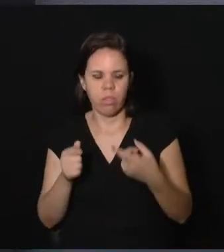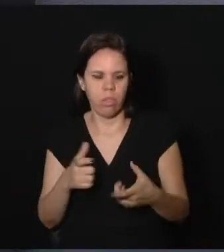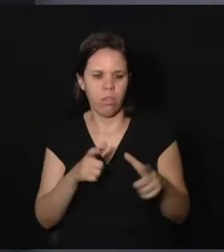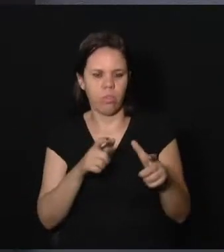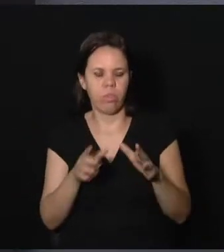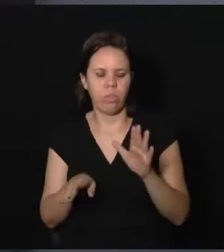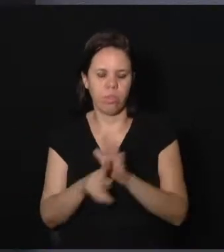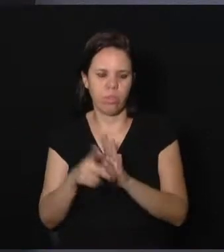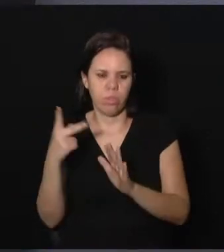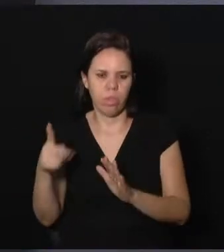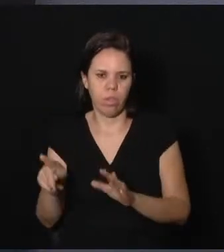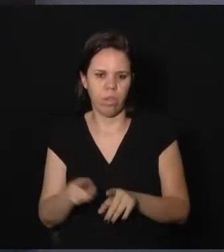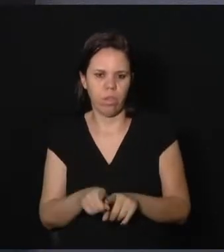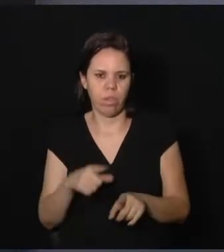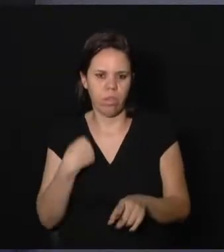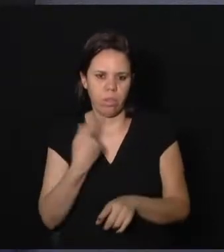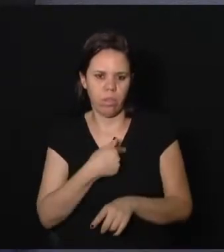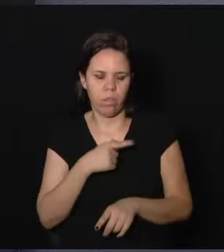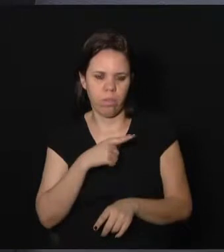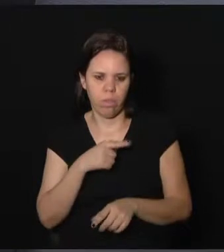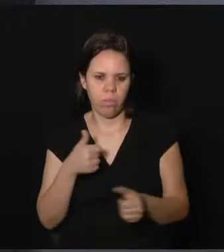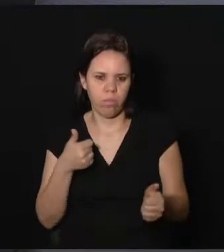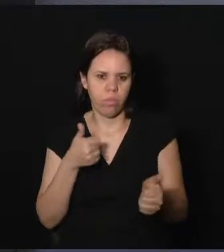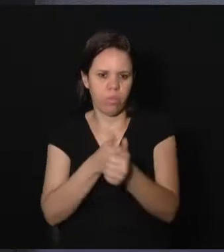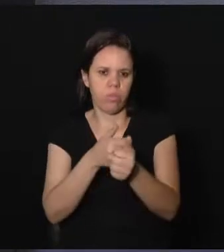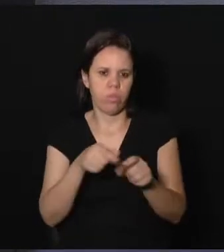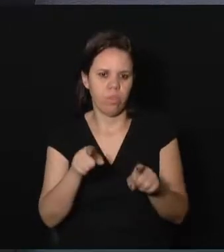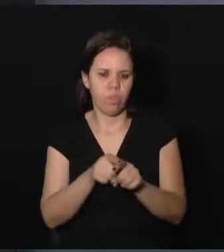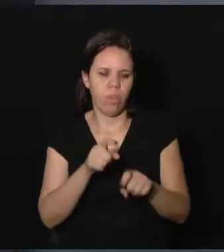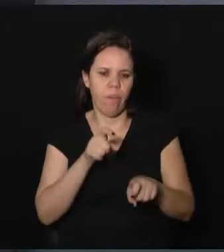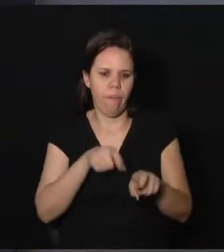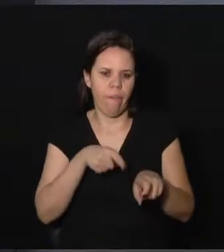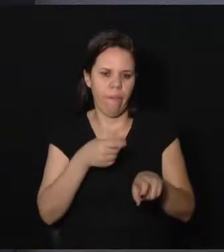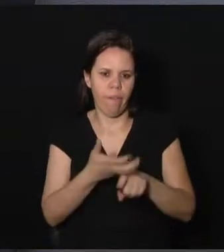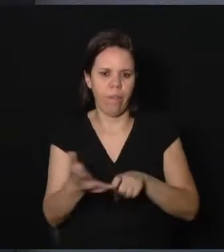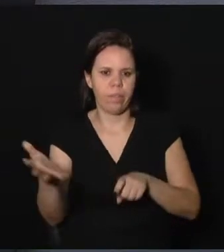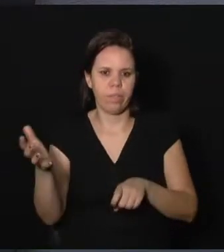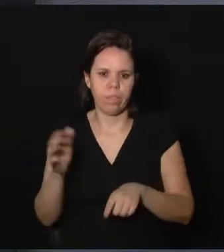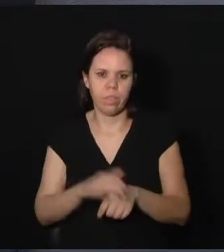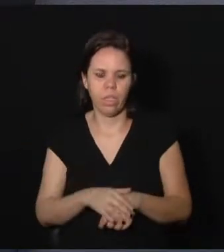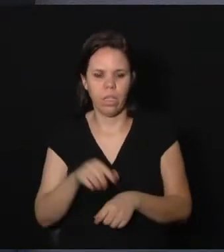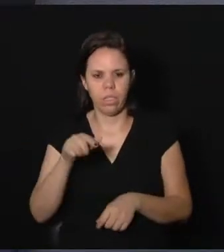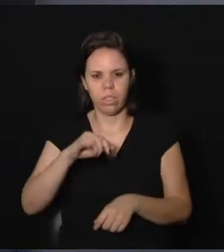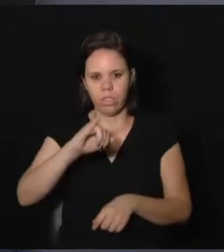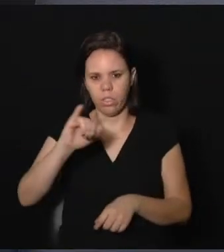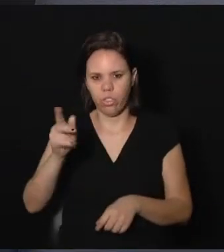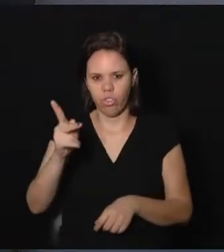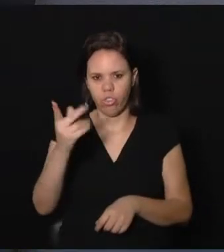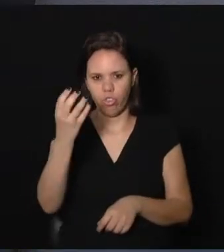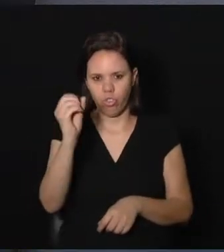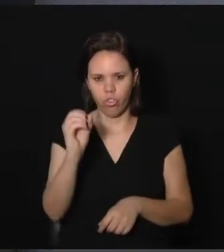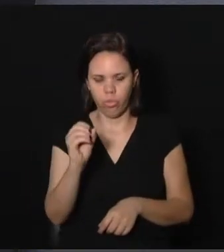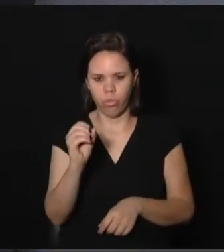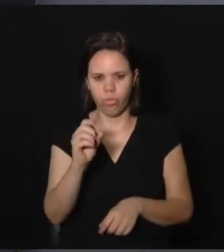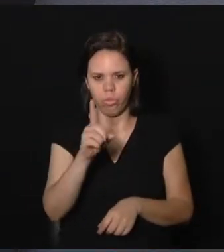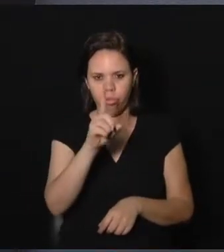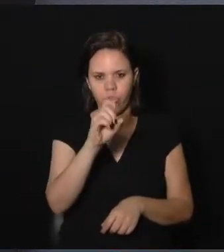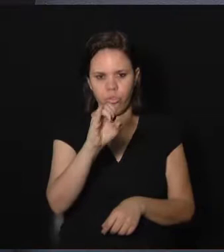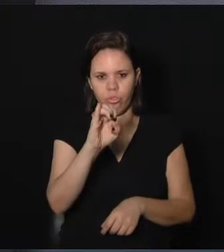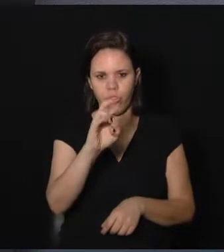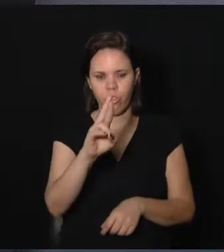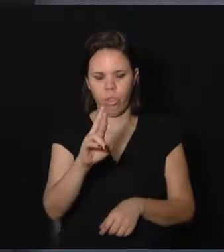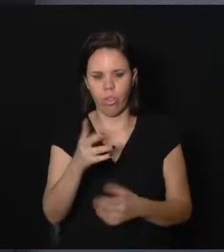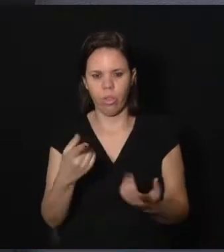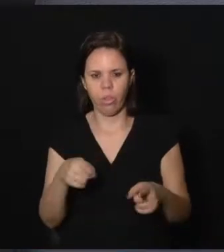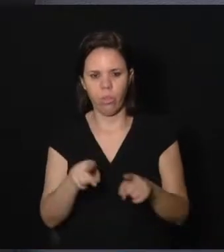deles. Nós temos também, nesse segmento de agronegócio, temos a John Deere, que é aqui perto, e, enfim. A